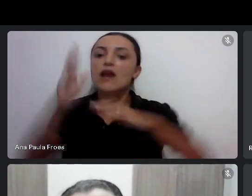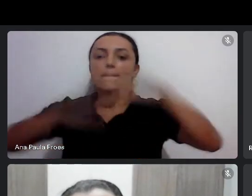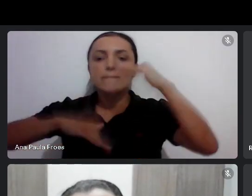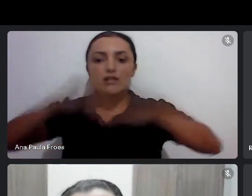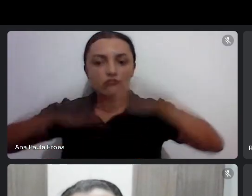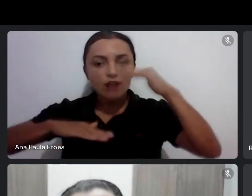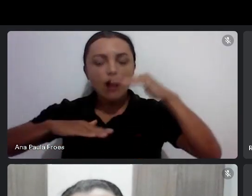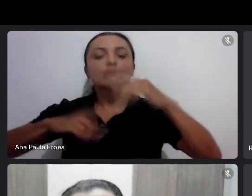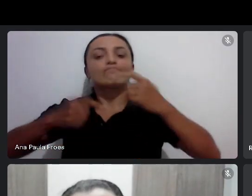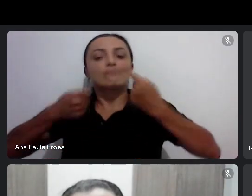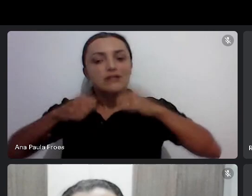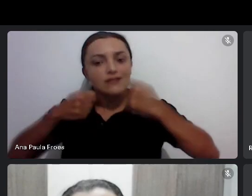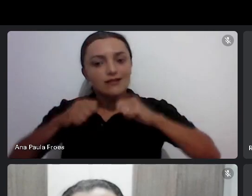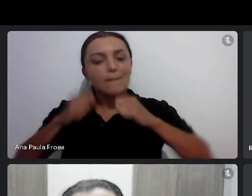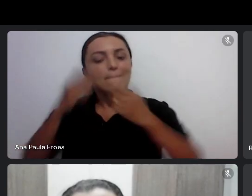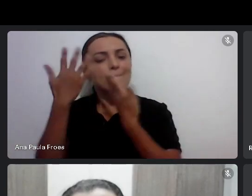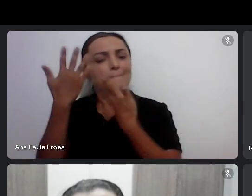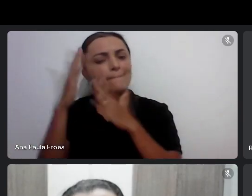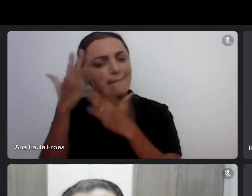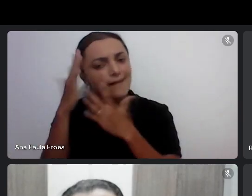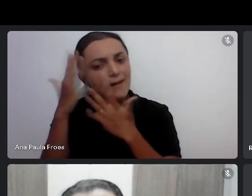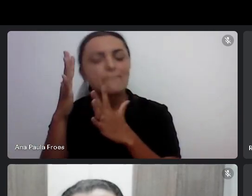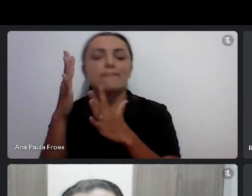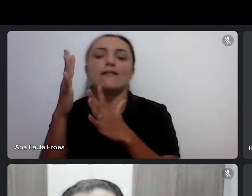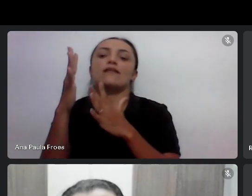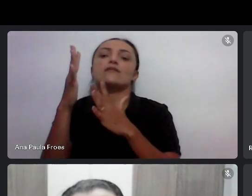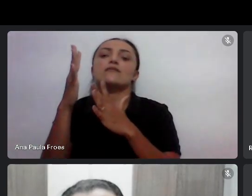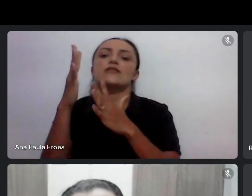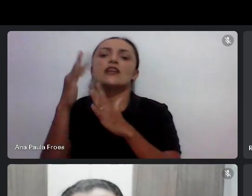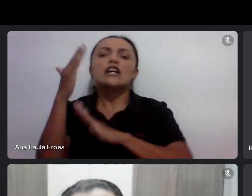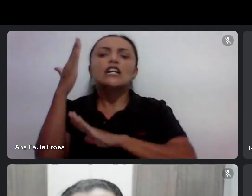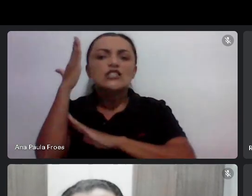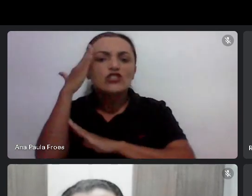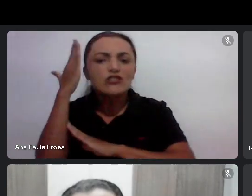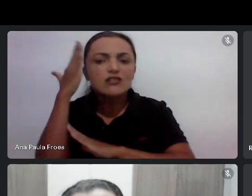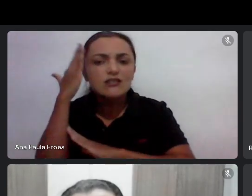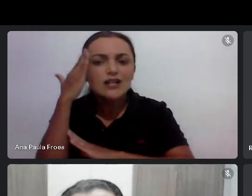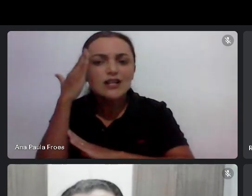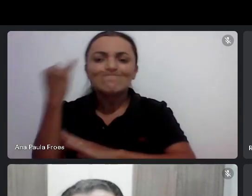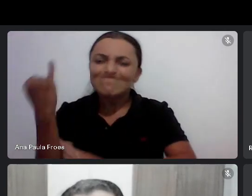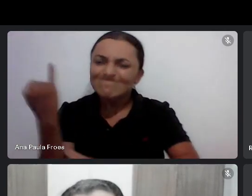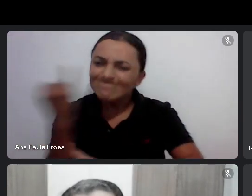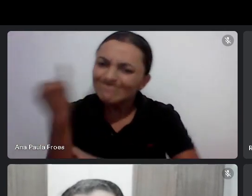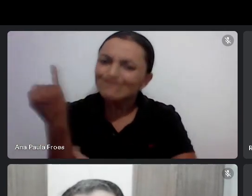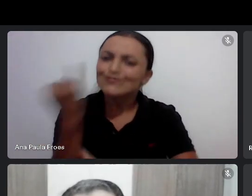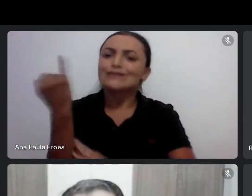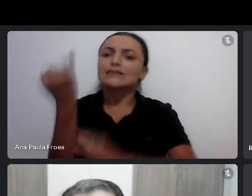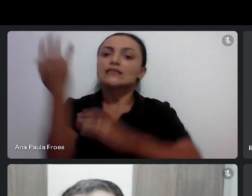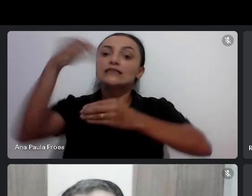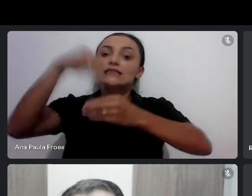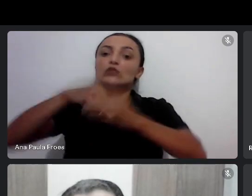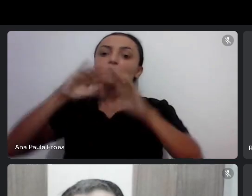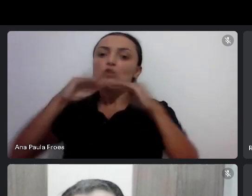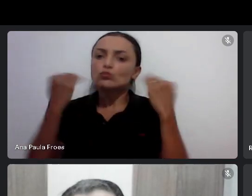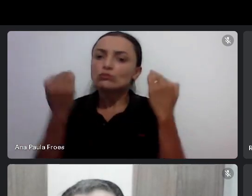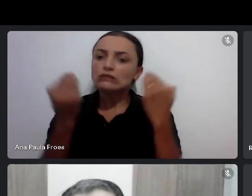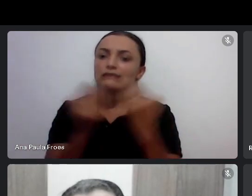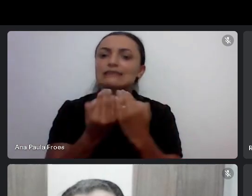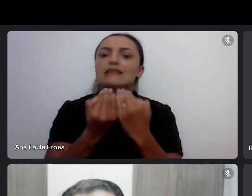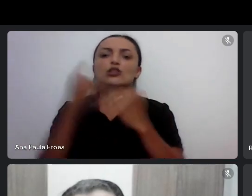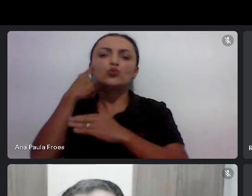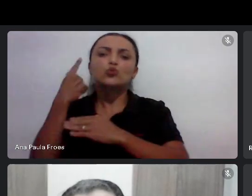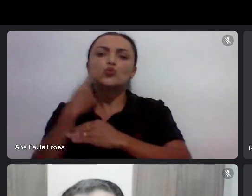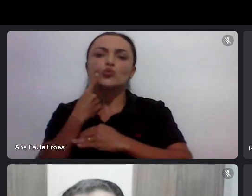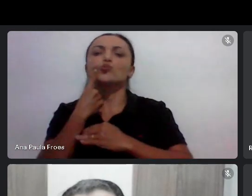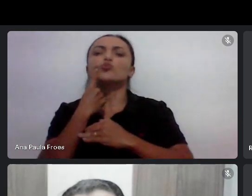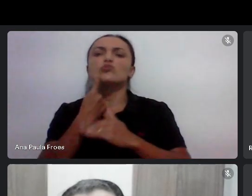Parabéns, a gente sabe da sua relevância na comunidade surda, no desempenho, na luta pelos